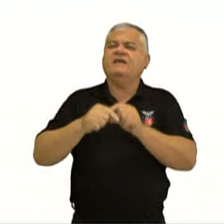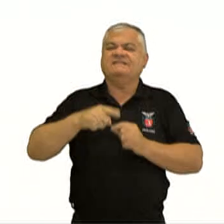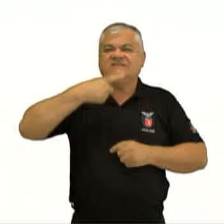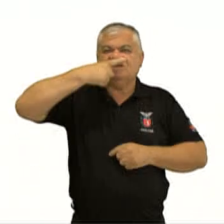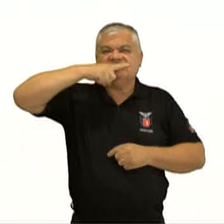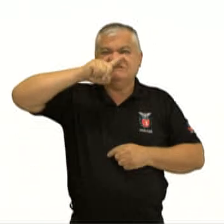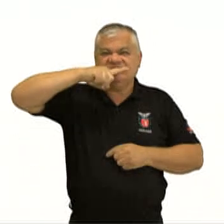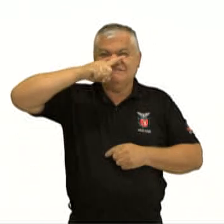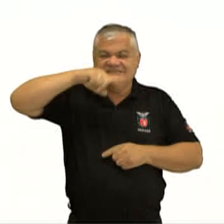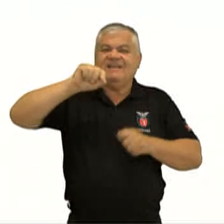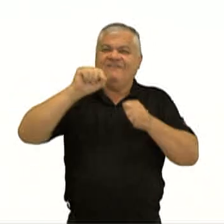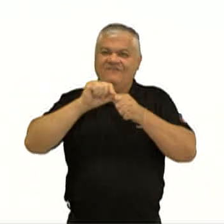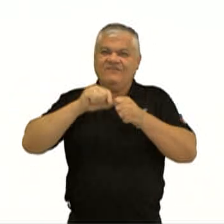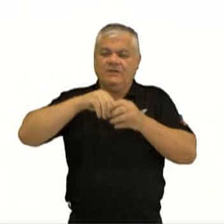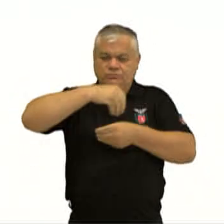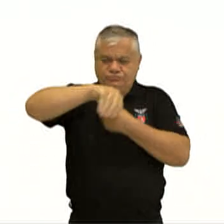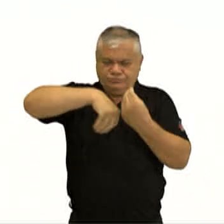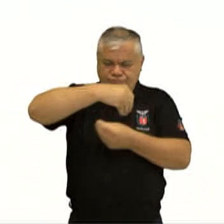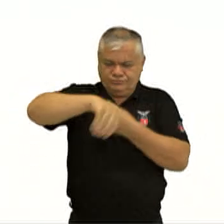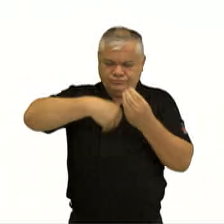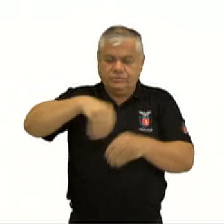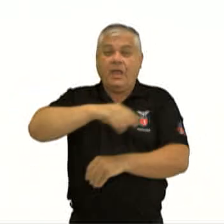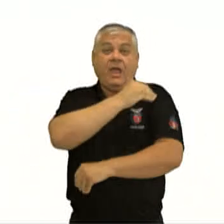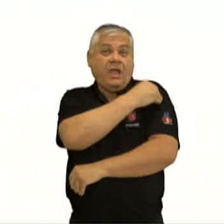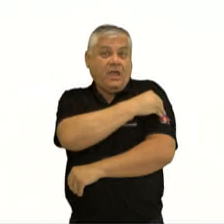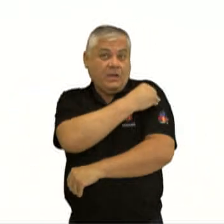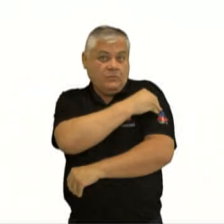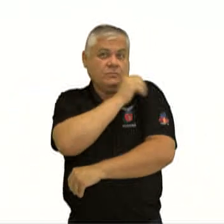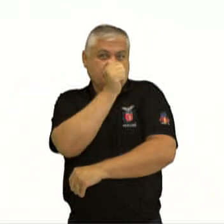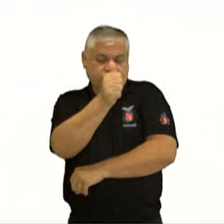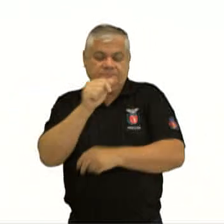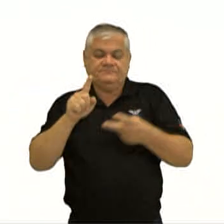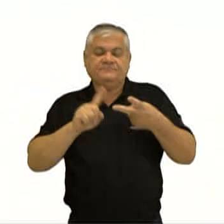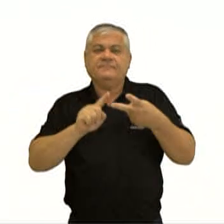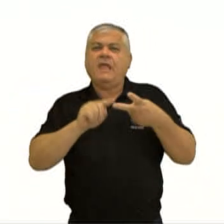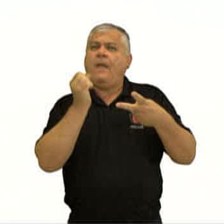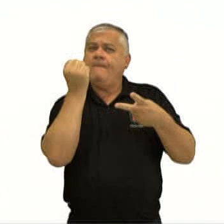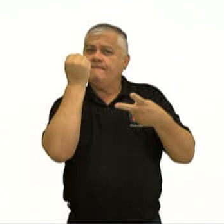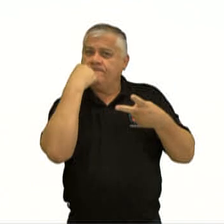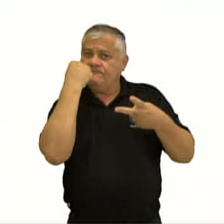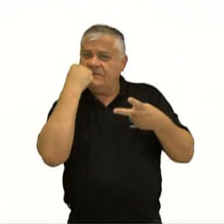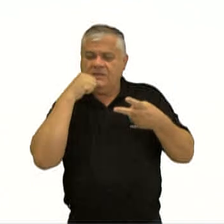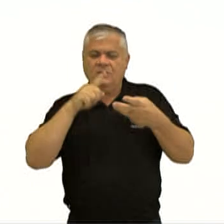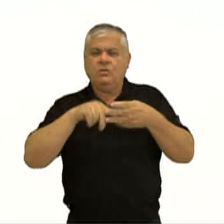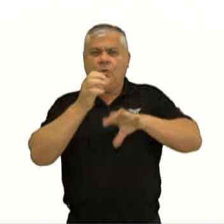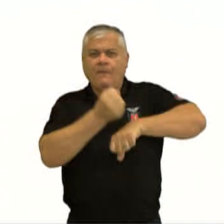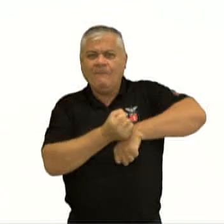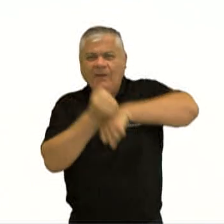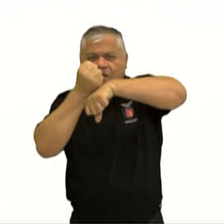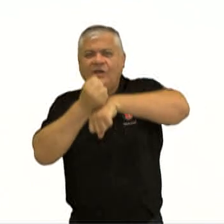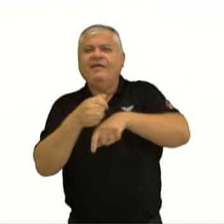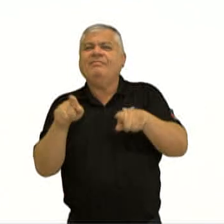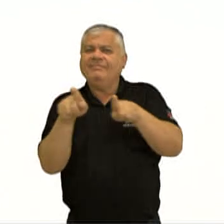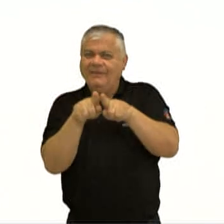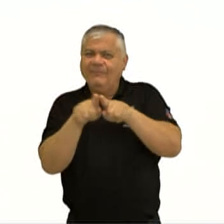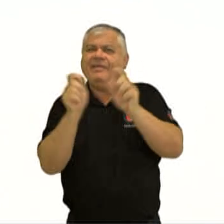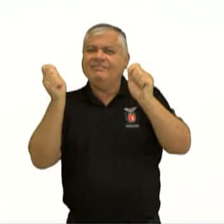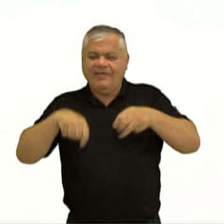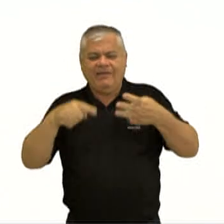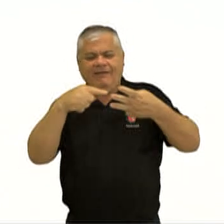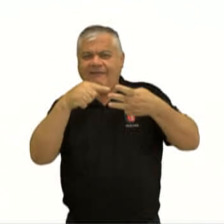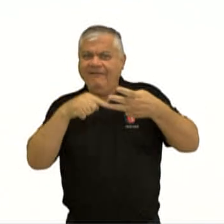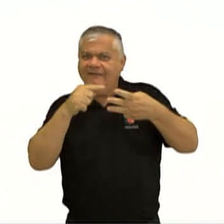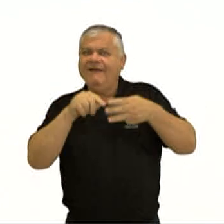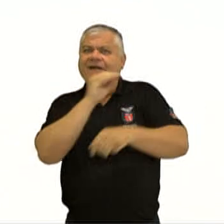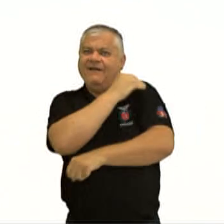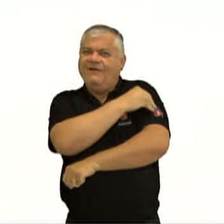opção para produzir álcool, mas o milho e sobretudo a mandioca também tem esse bom potencial de produzir o etanol, ou seja, o